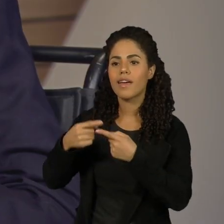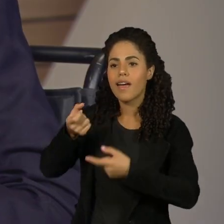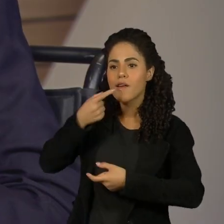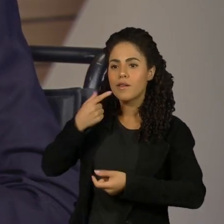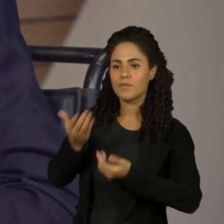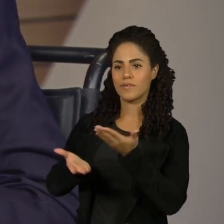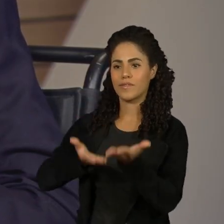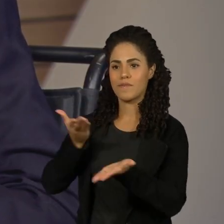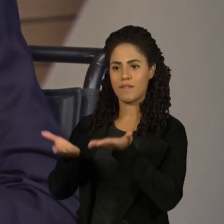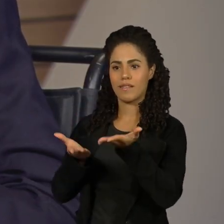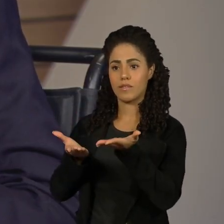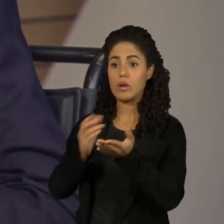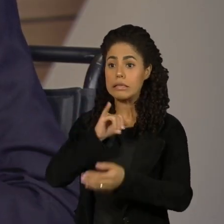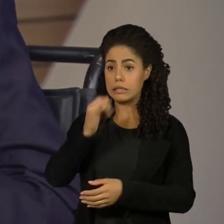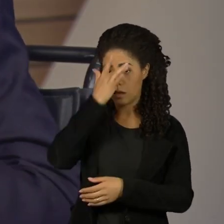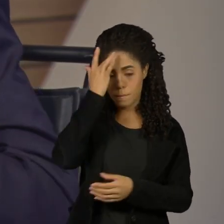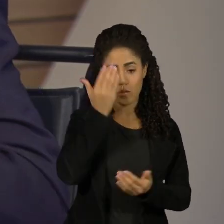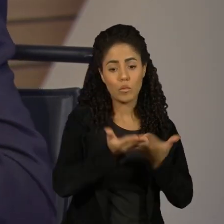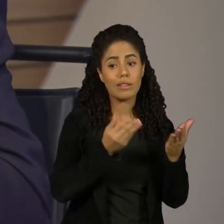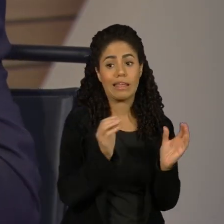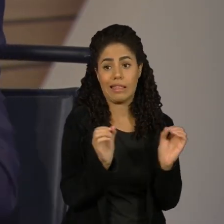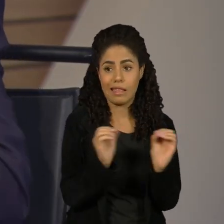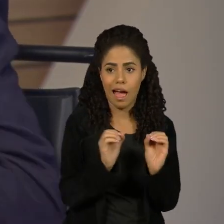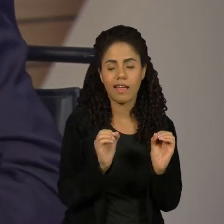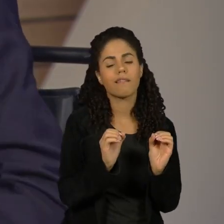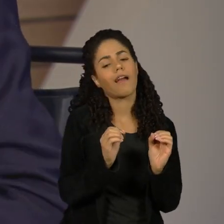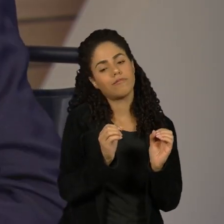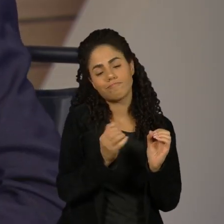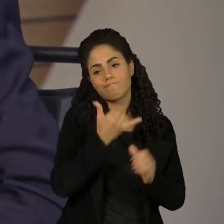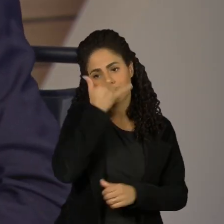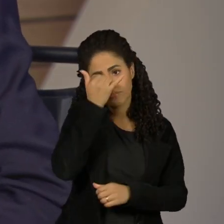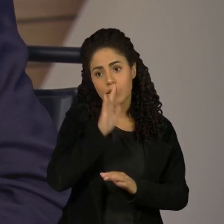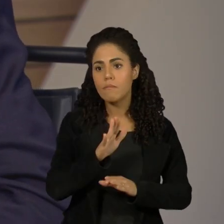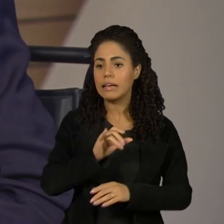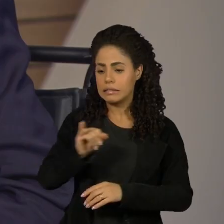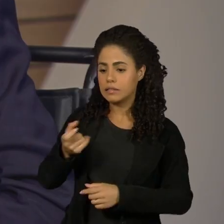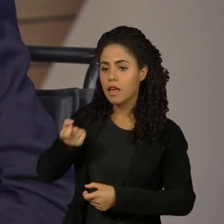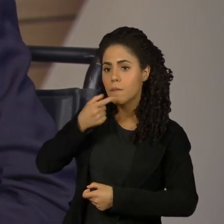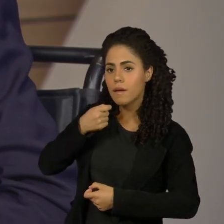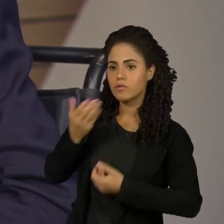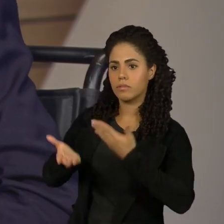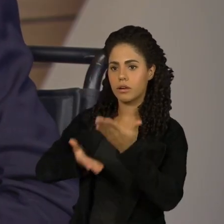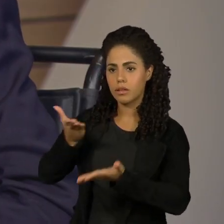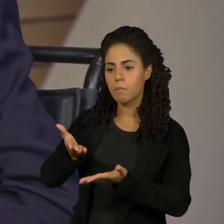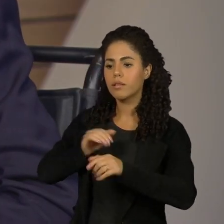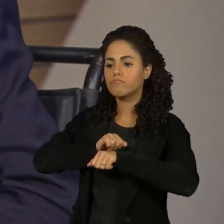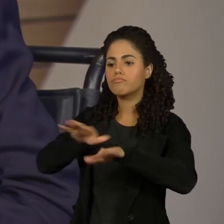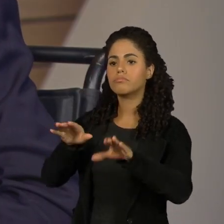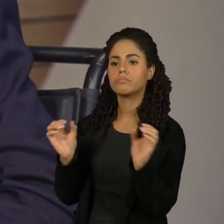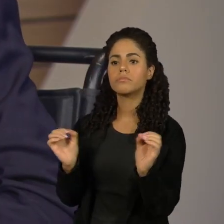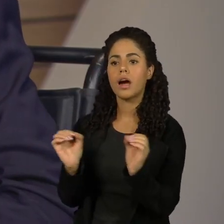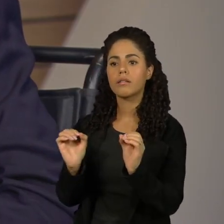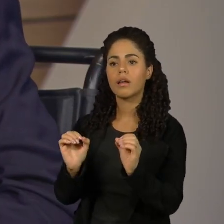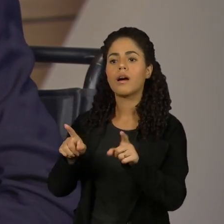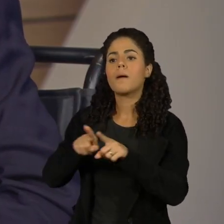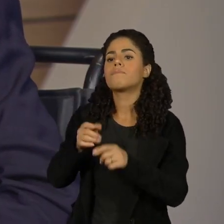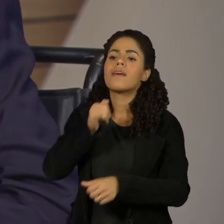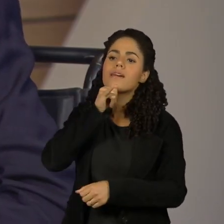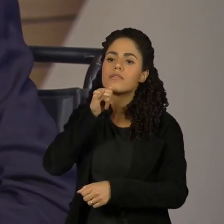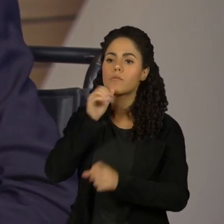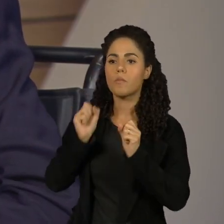tratamento. As pessoas não se tratam para protegerem as pessoas que têm relação sexual com elas ou qualquer tipo de